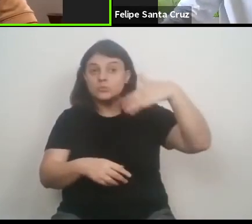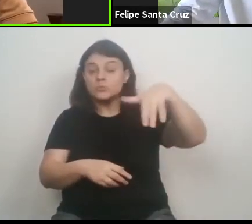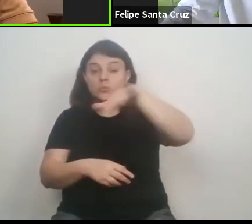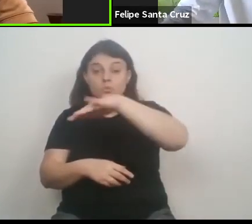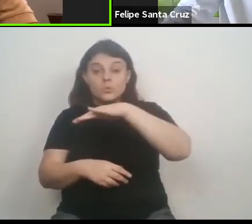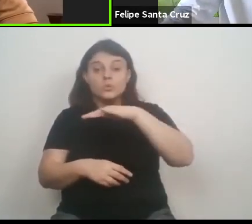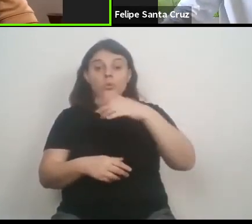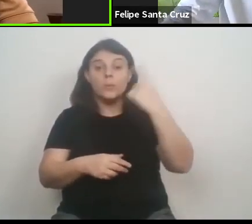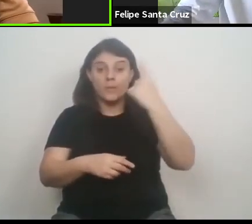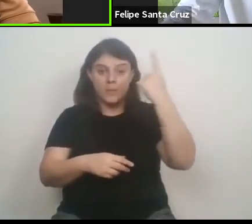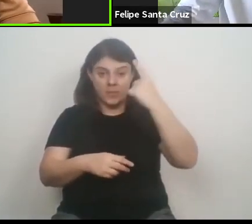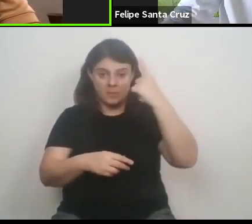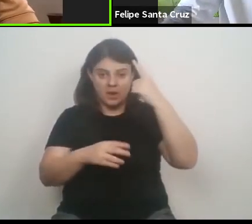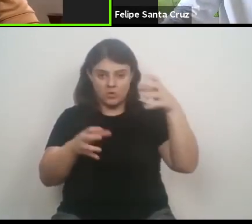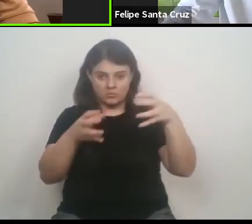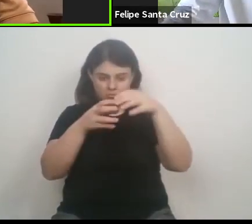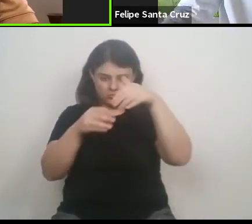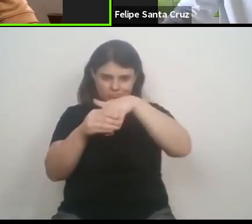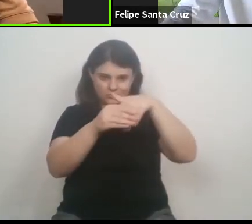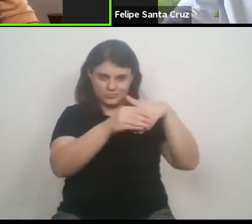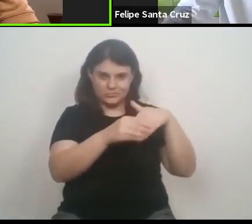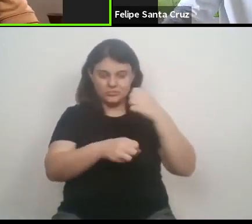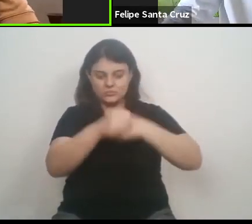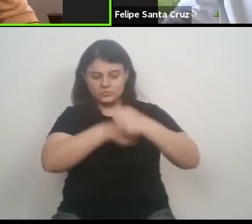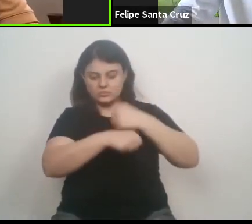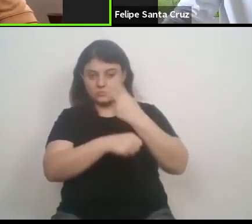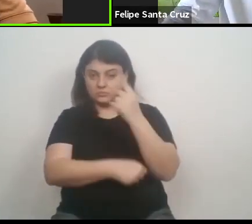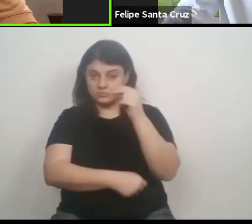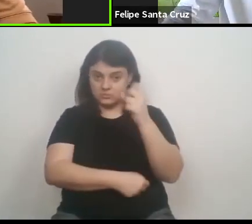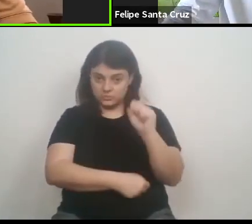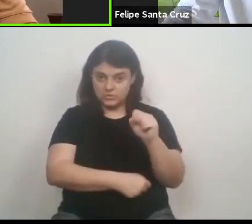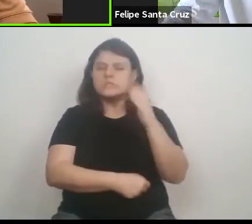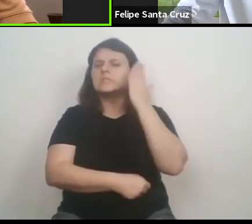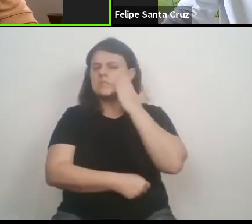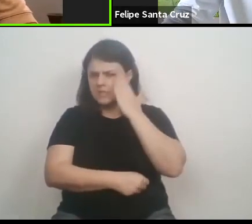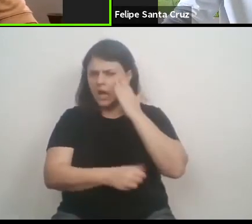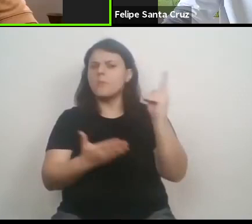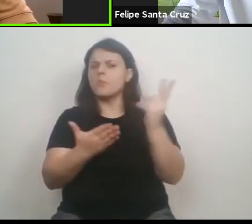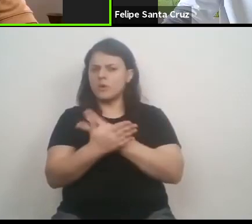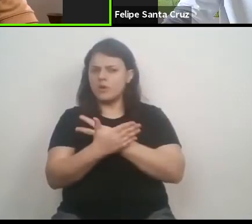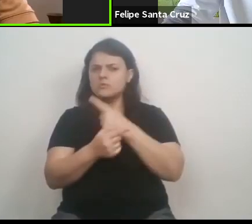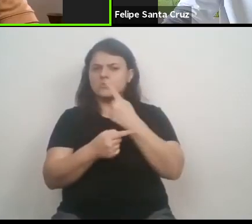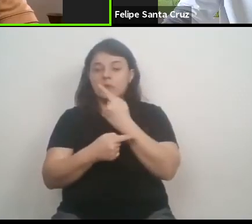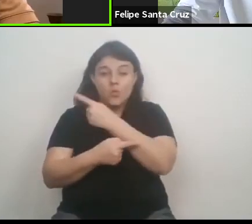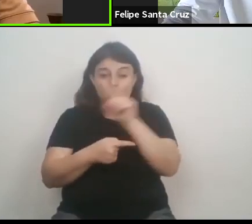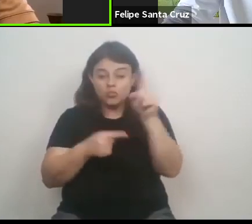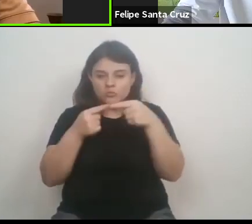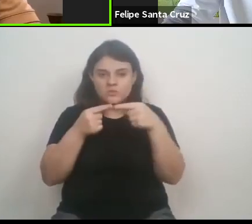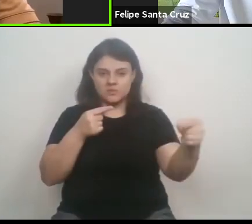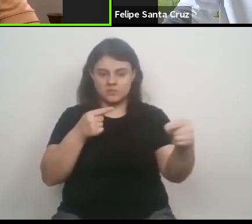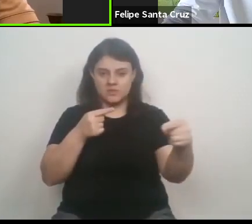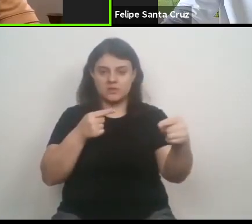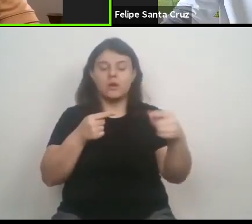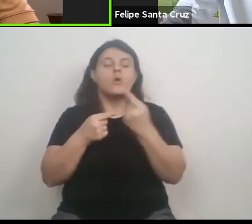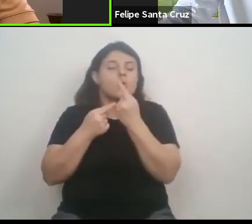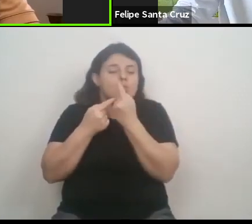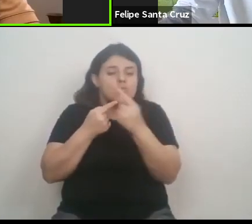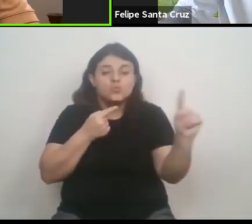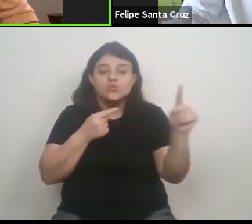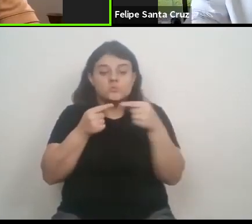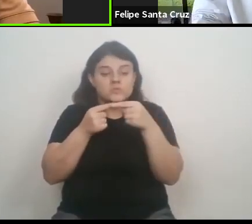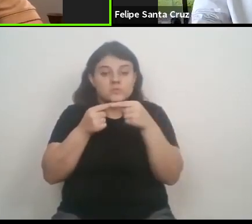primeiro turno de 2018 sabe o que aconteceu naquela última semana. Naquela última